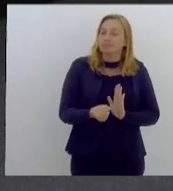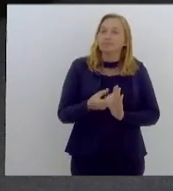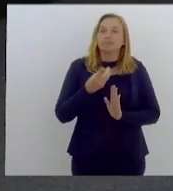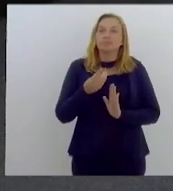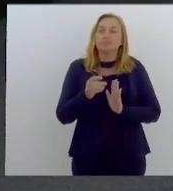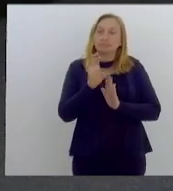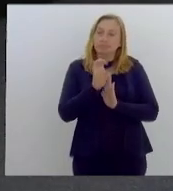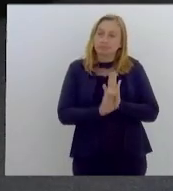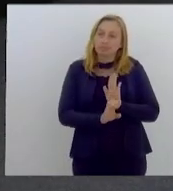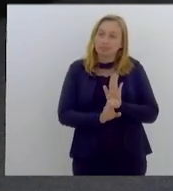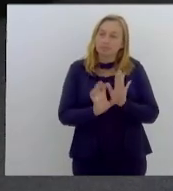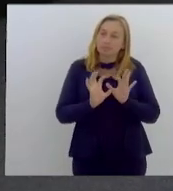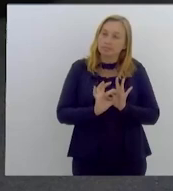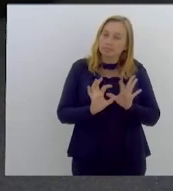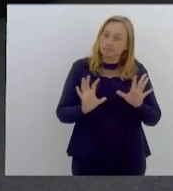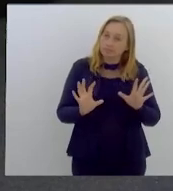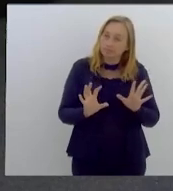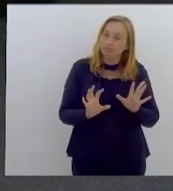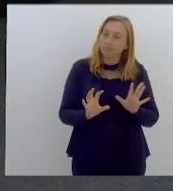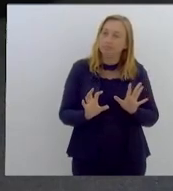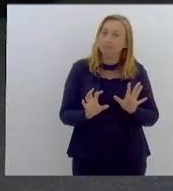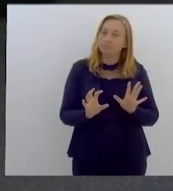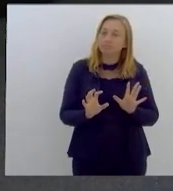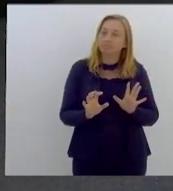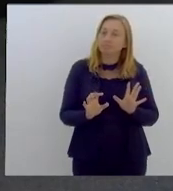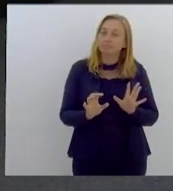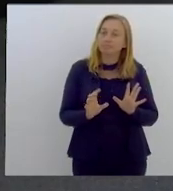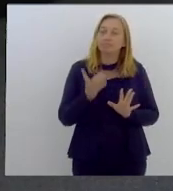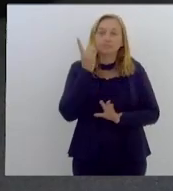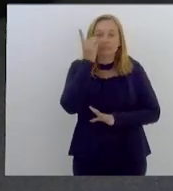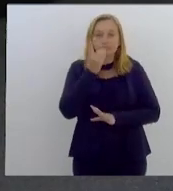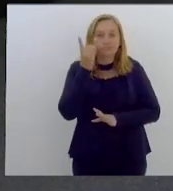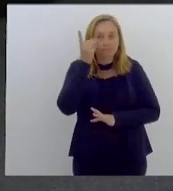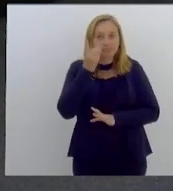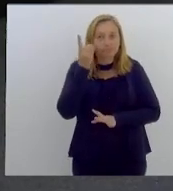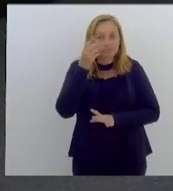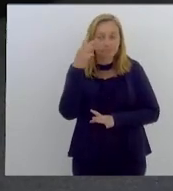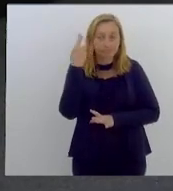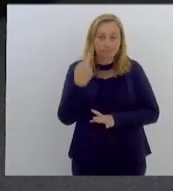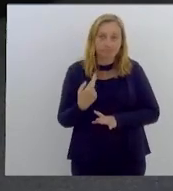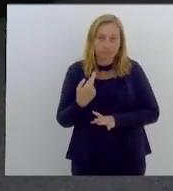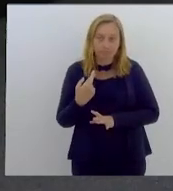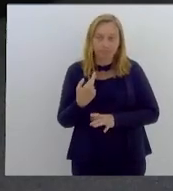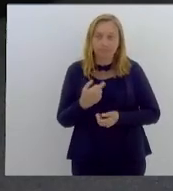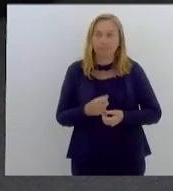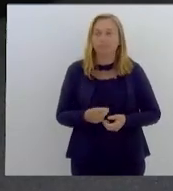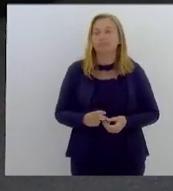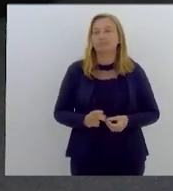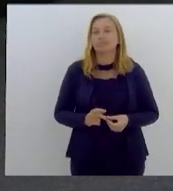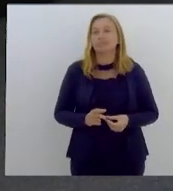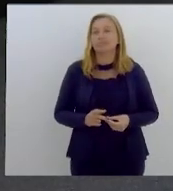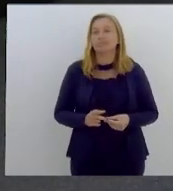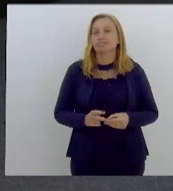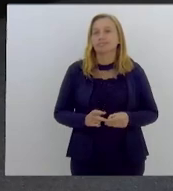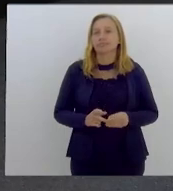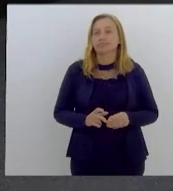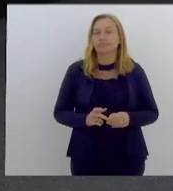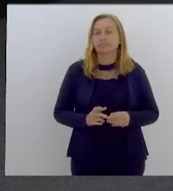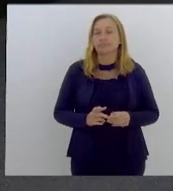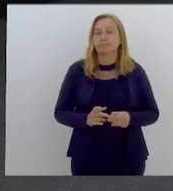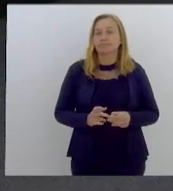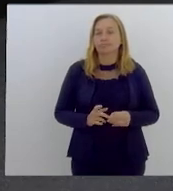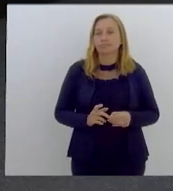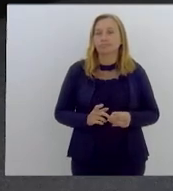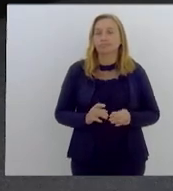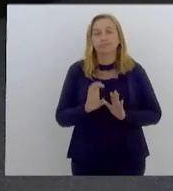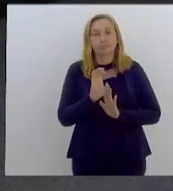emenda aditiva da deputada Renata Souza e